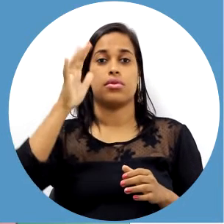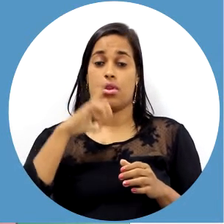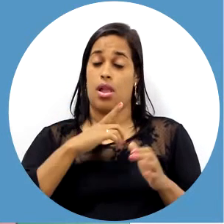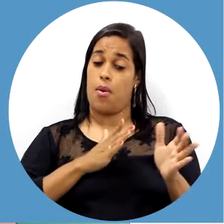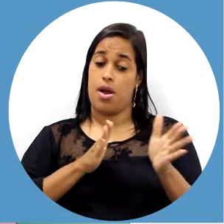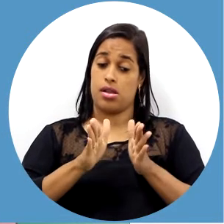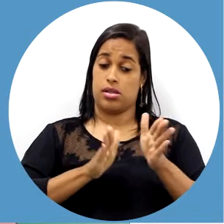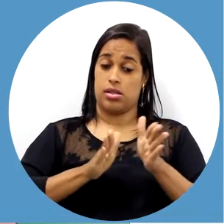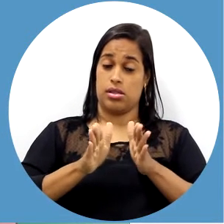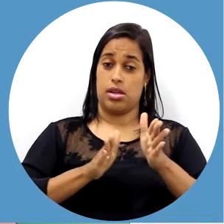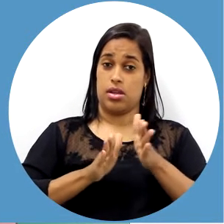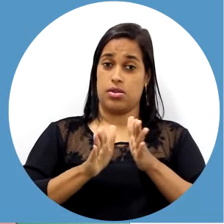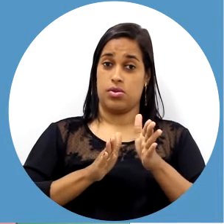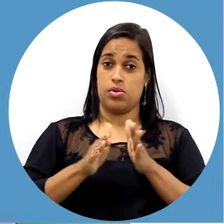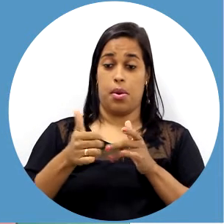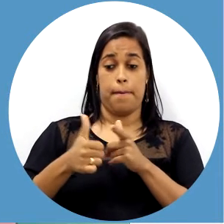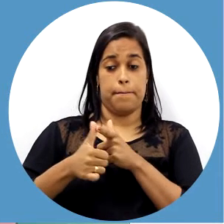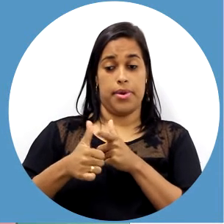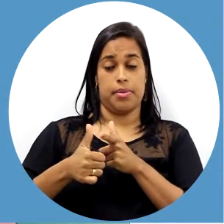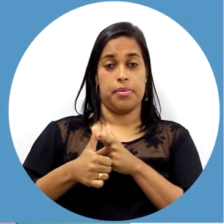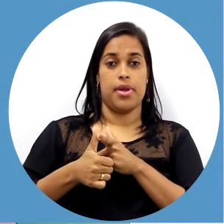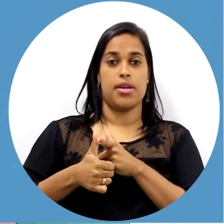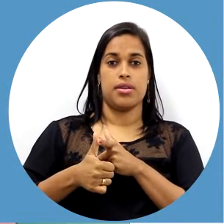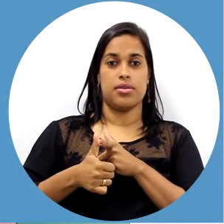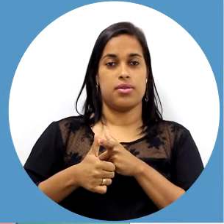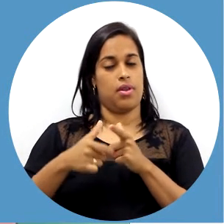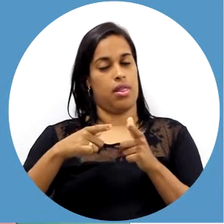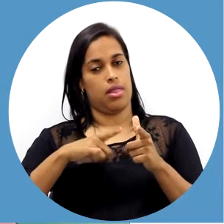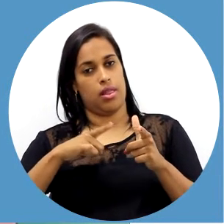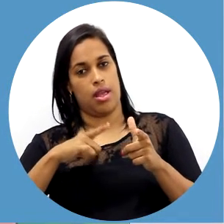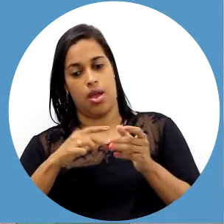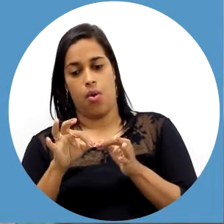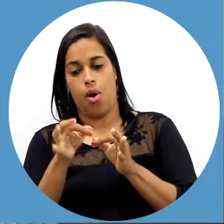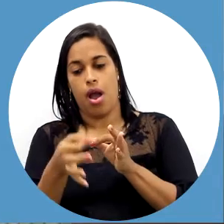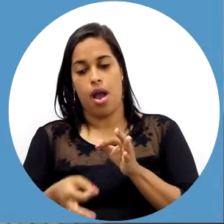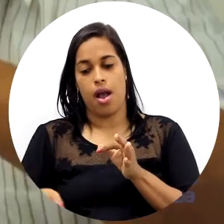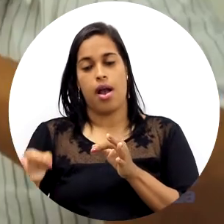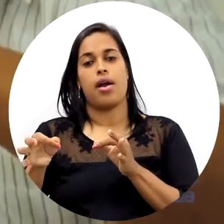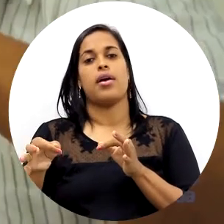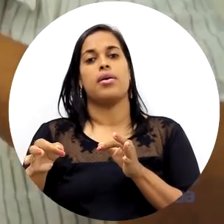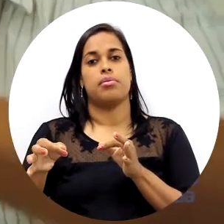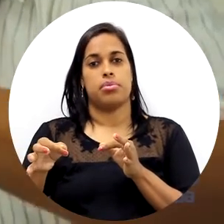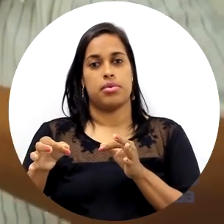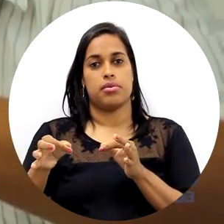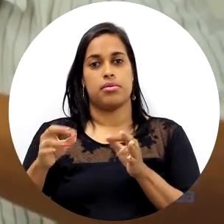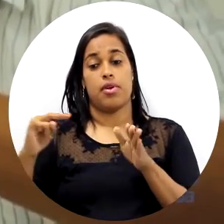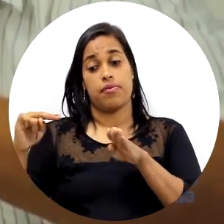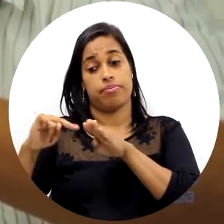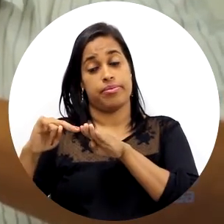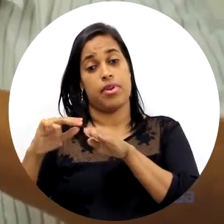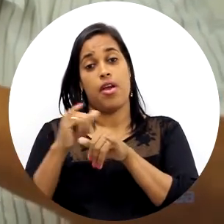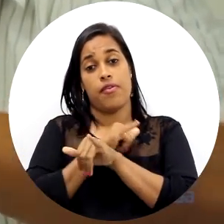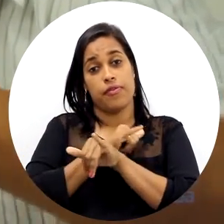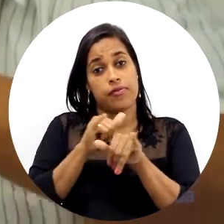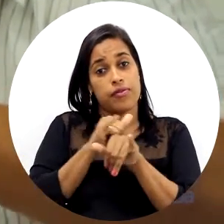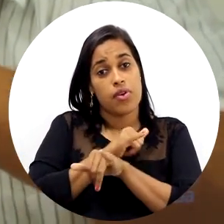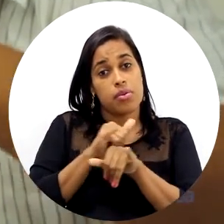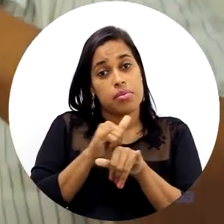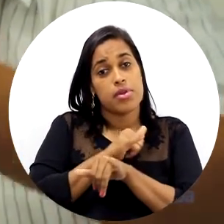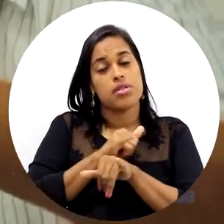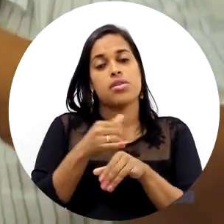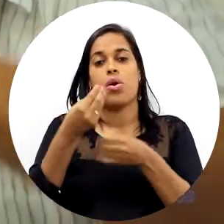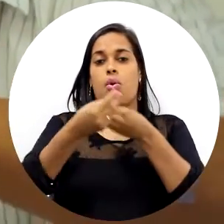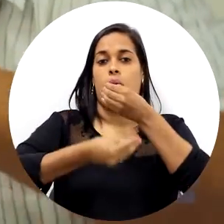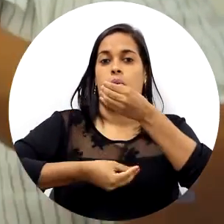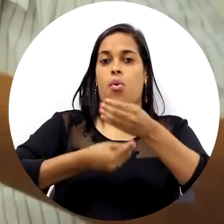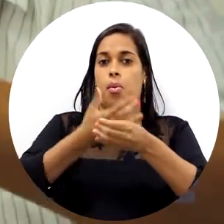inerentes ao acesso físico, o acesso à placa de rede, ao cabo de rede, como a informação vai trafegar de um